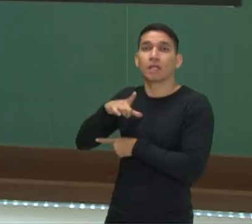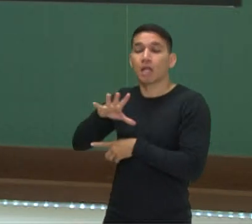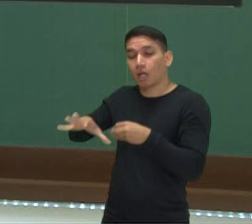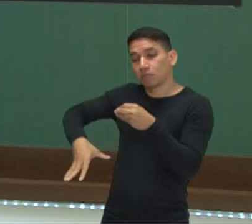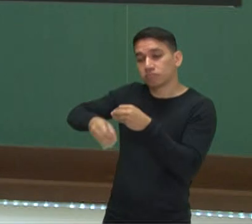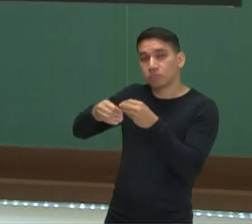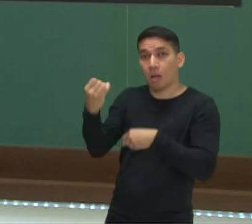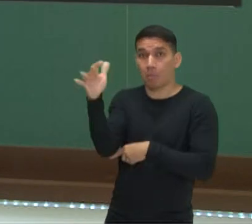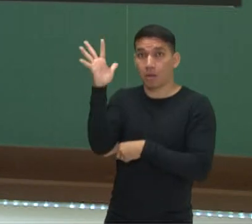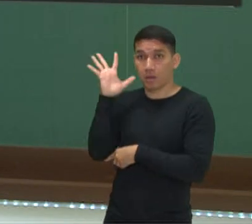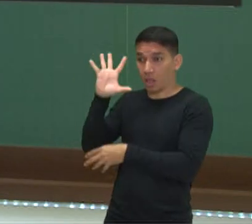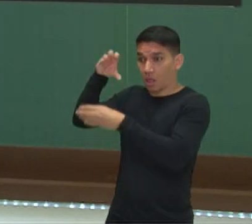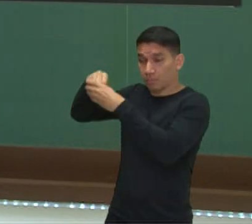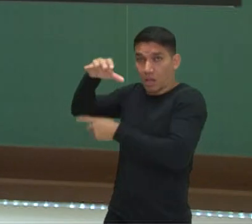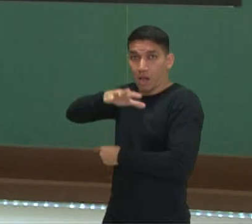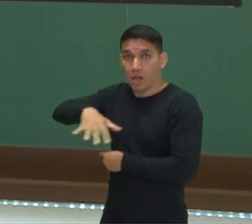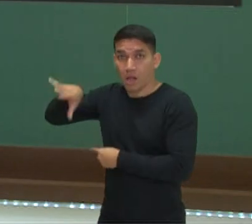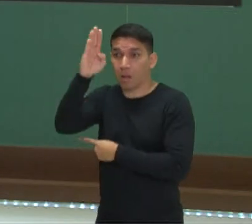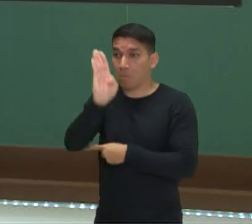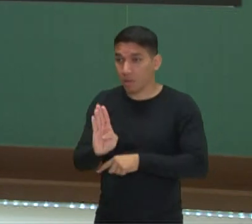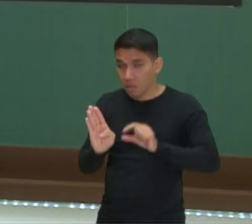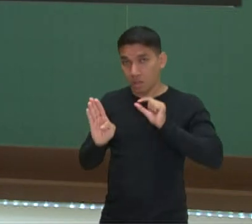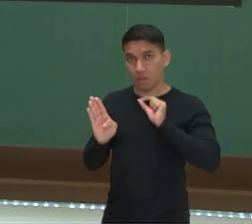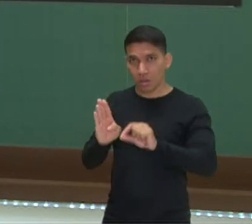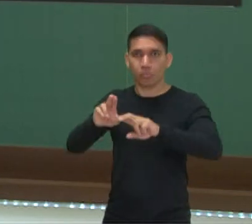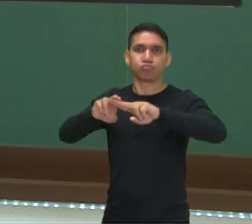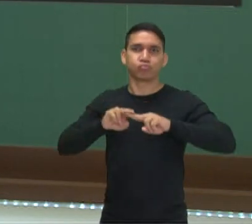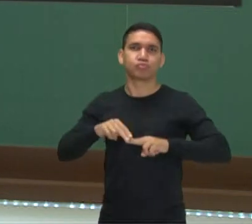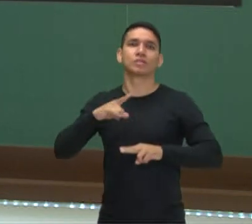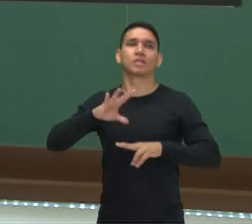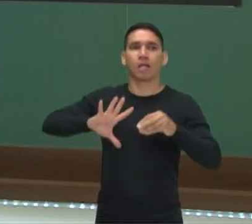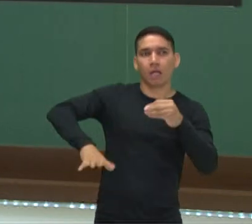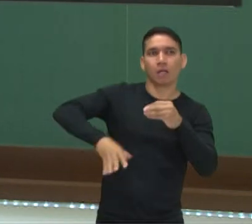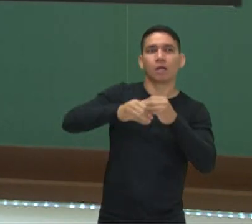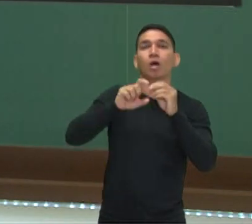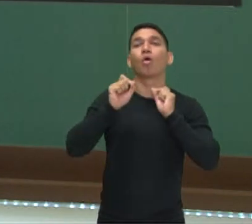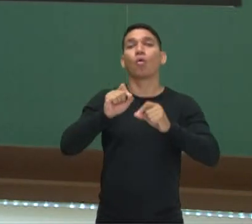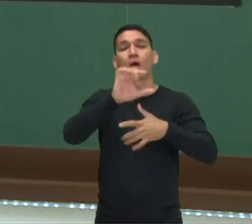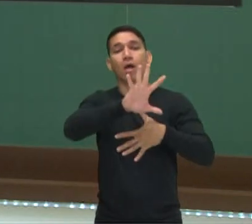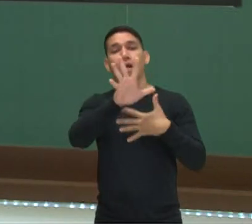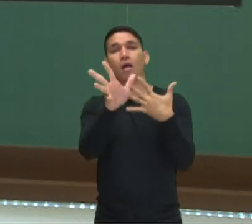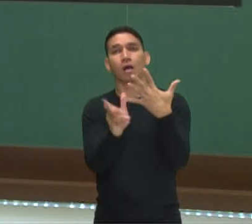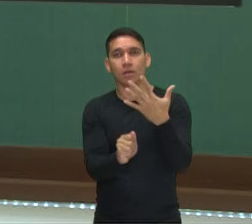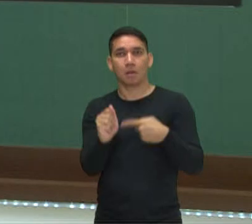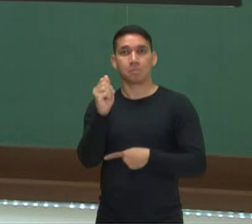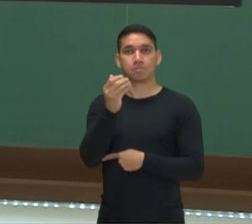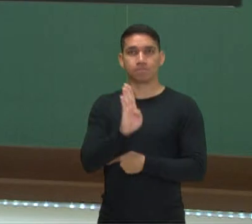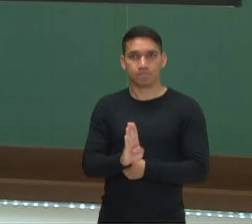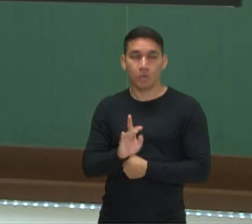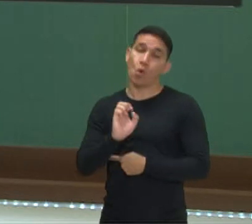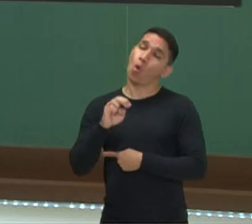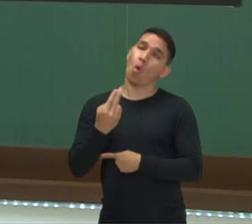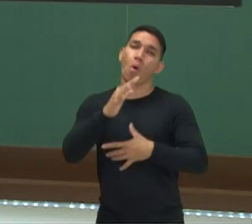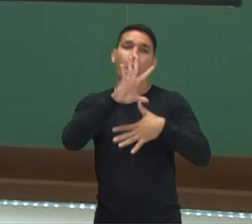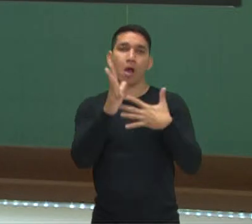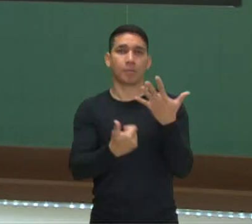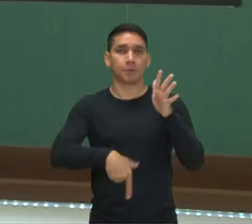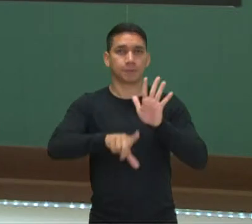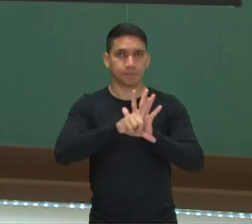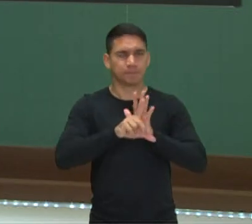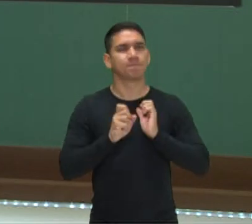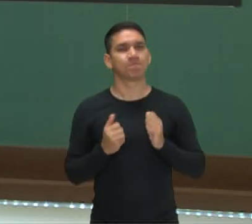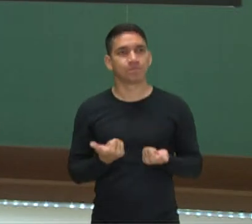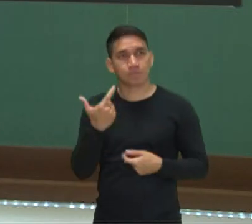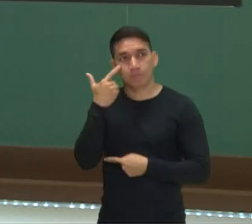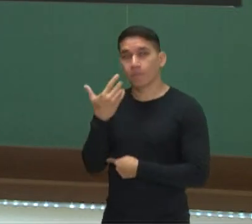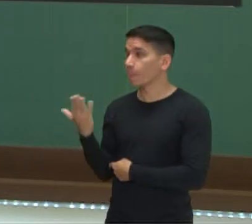amazônica dentro do território brasileiro, por isso fazem parte da chamada Amazônia Brasileira ou Amazônia Legal, certo? E